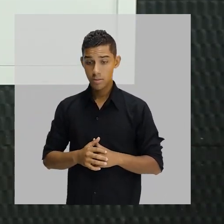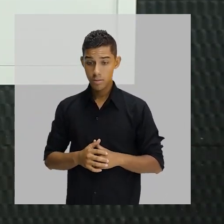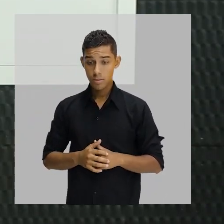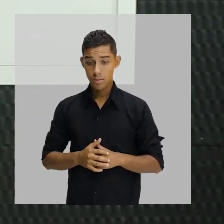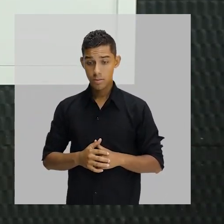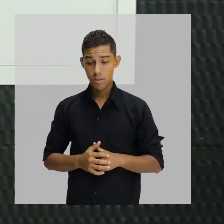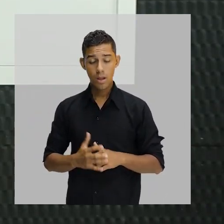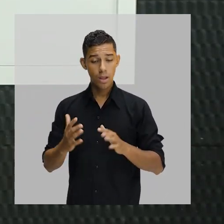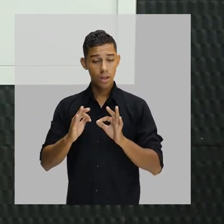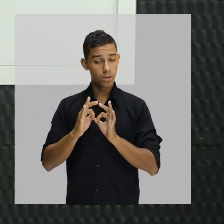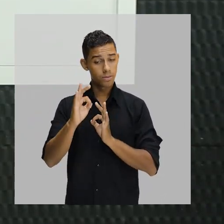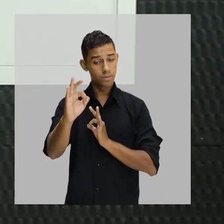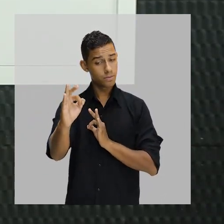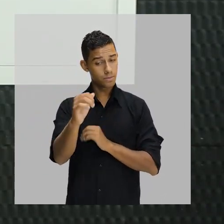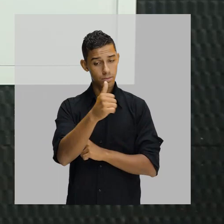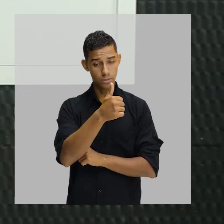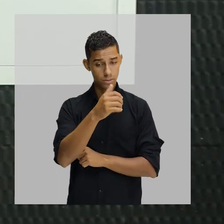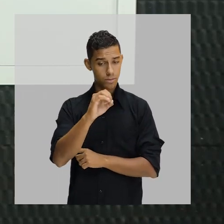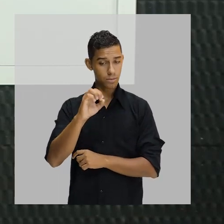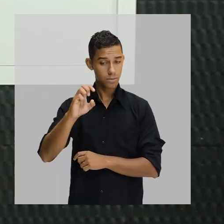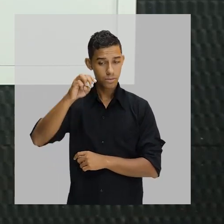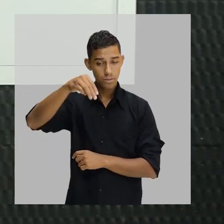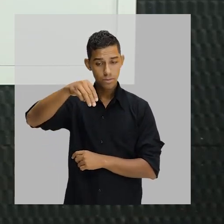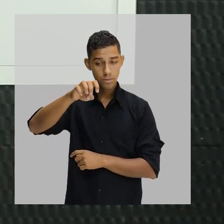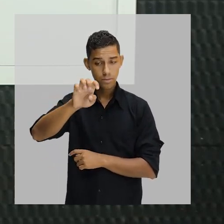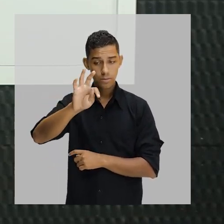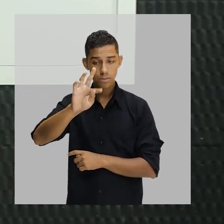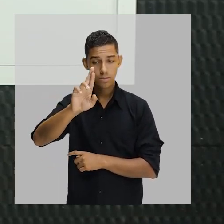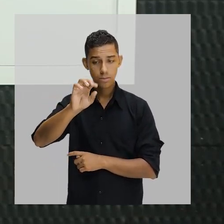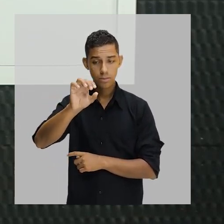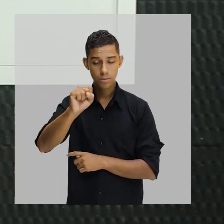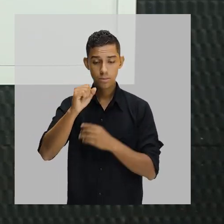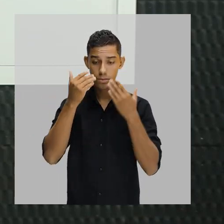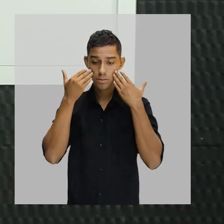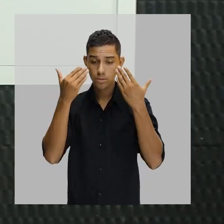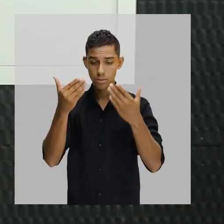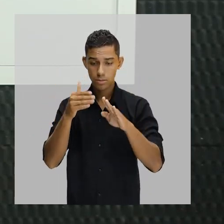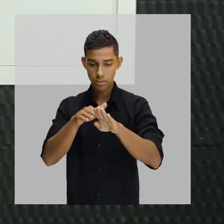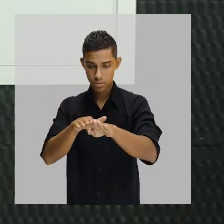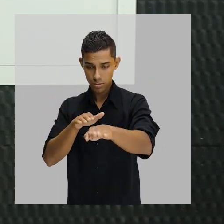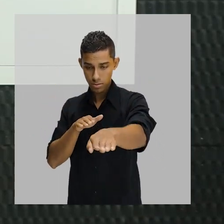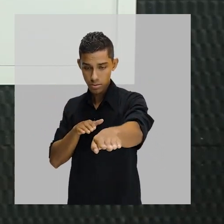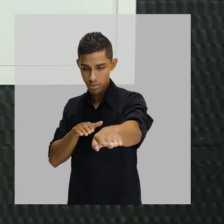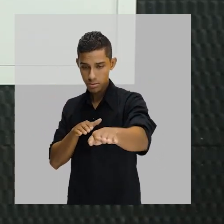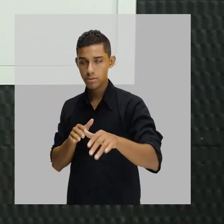100 metros, né? Então, o A encontra-se 100 metros na frente do B. Então, nós podemos, né,